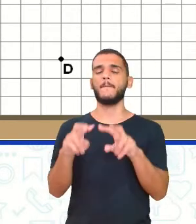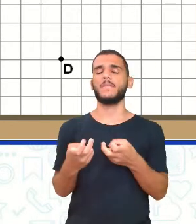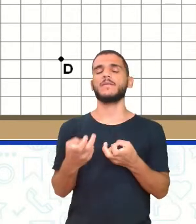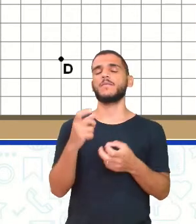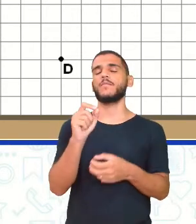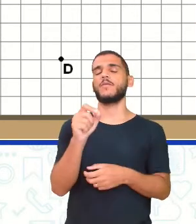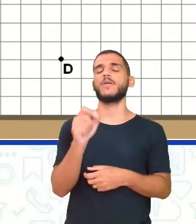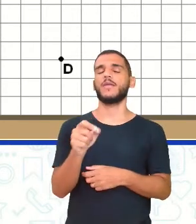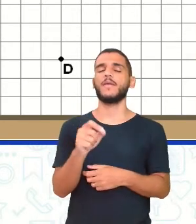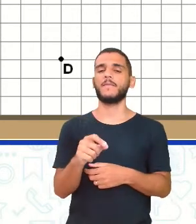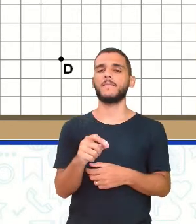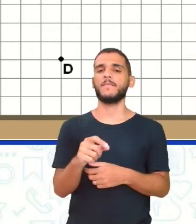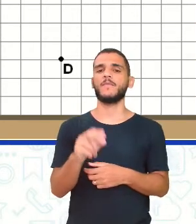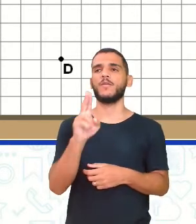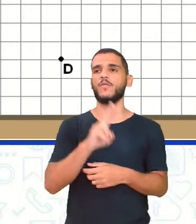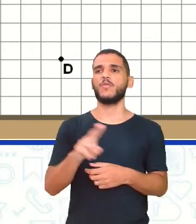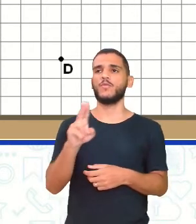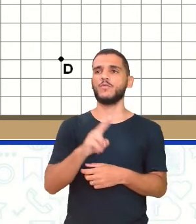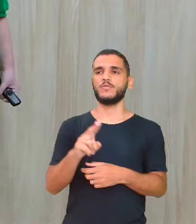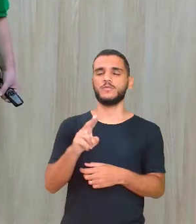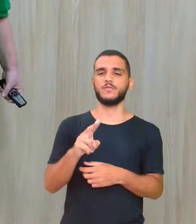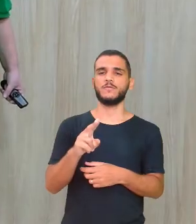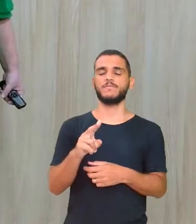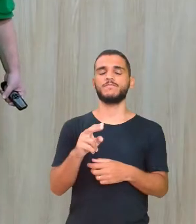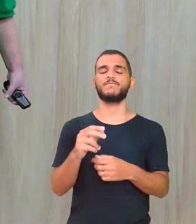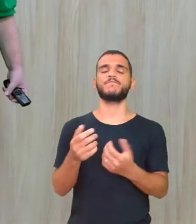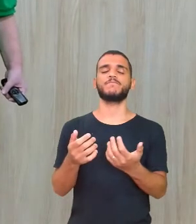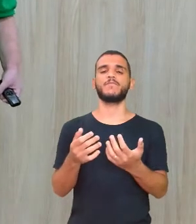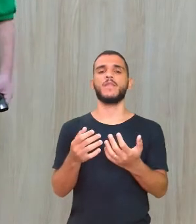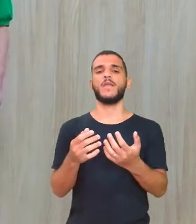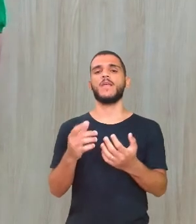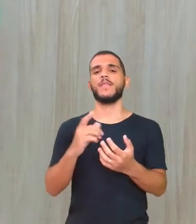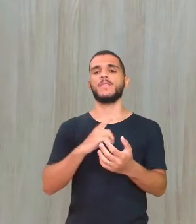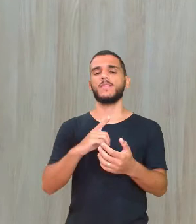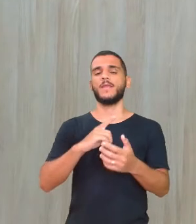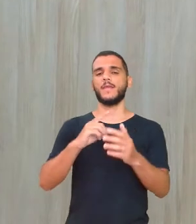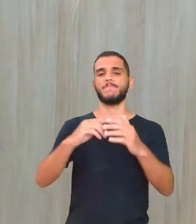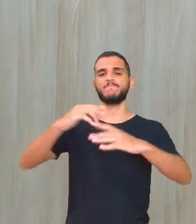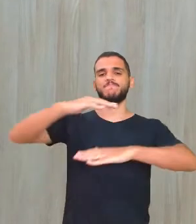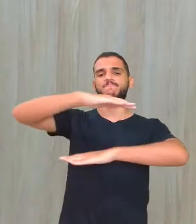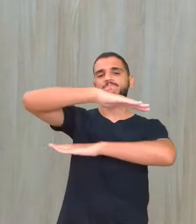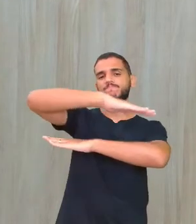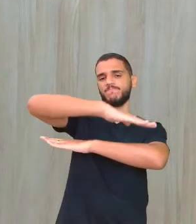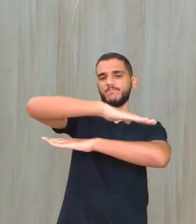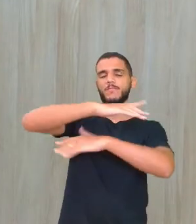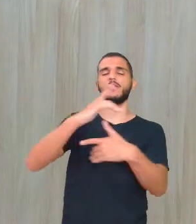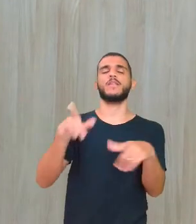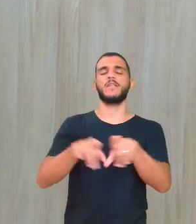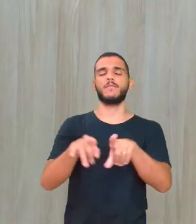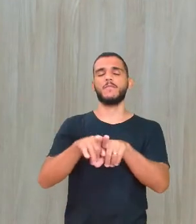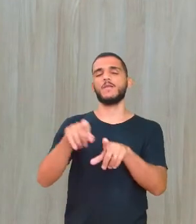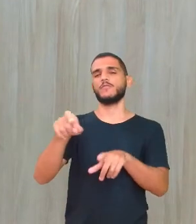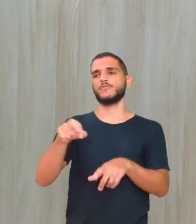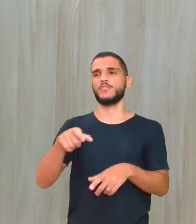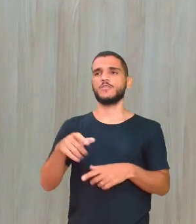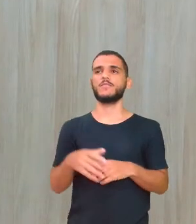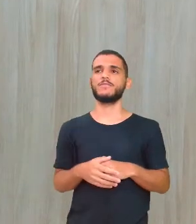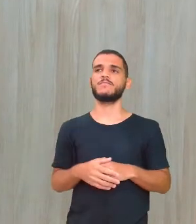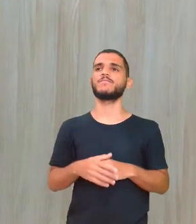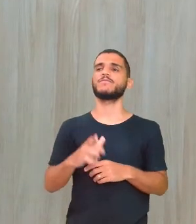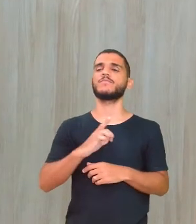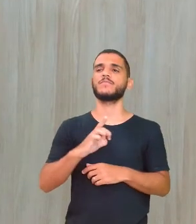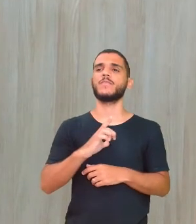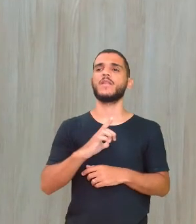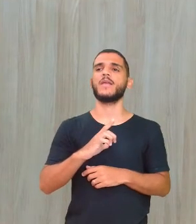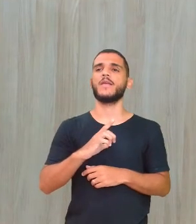uma perpendicular com relação ao Y, ou uma paralela com relação ao X, eu chego